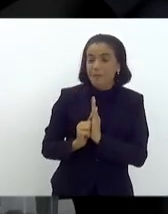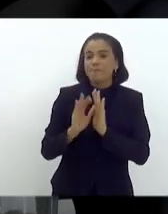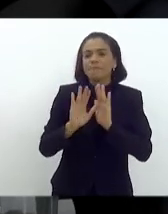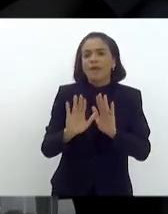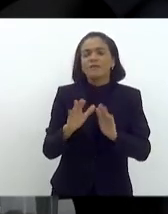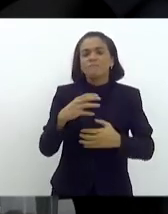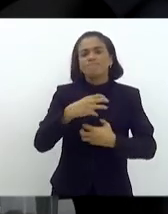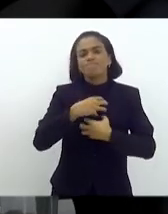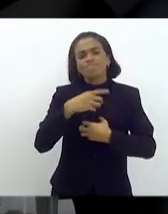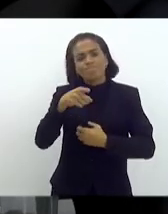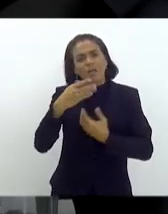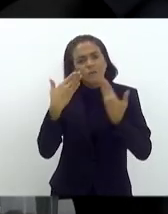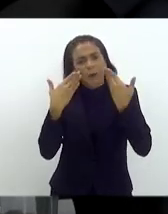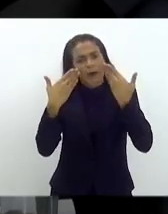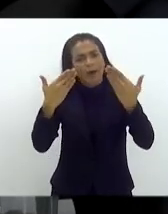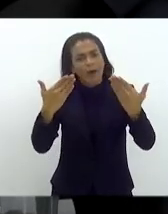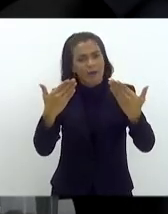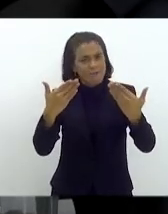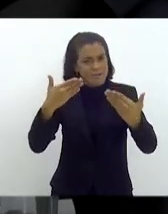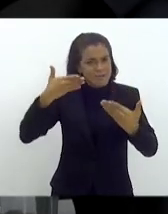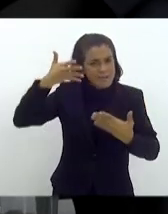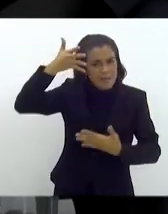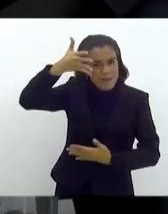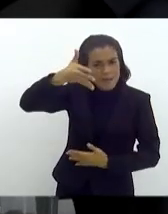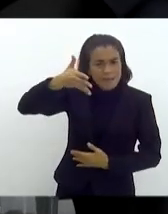senti na sua exposição